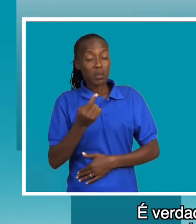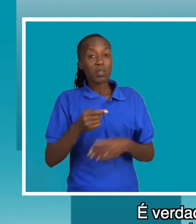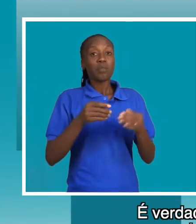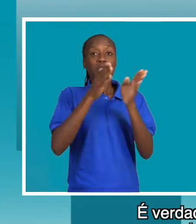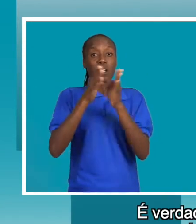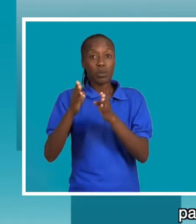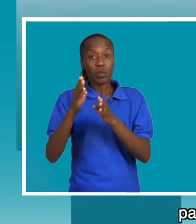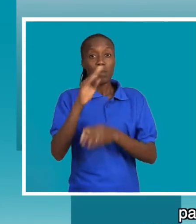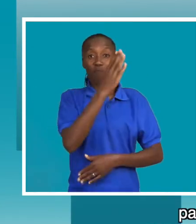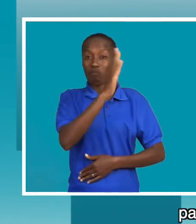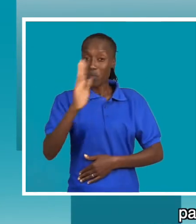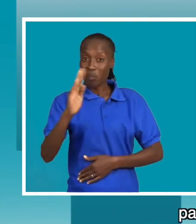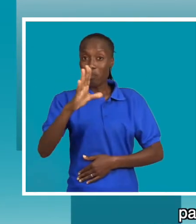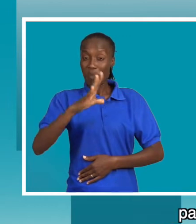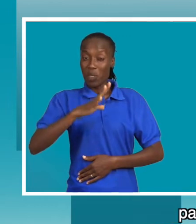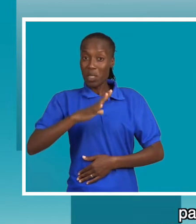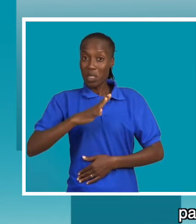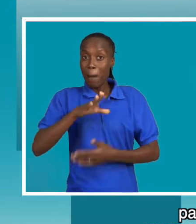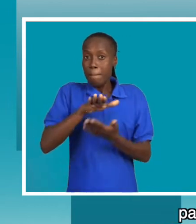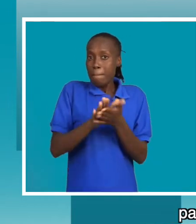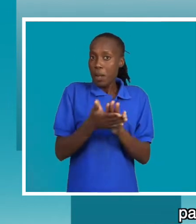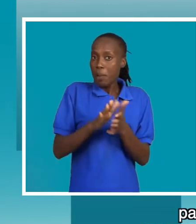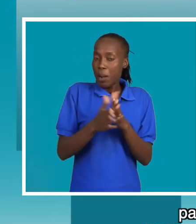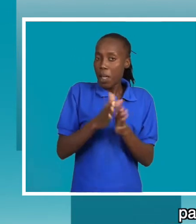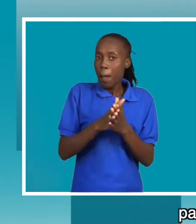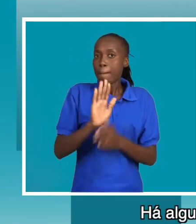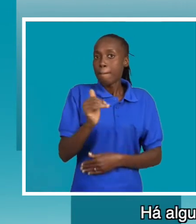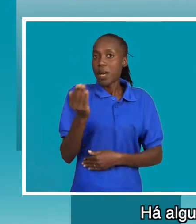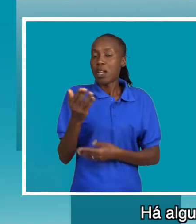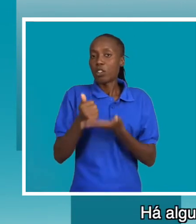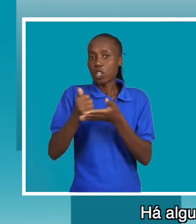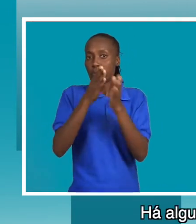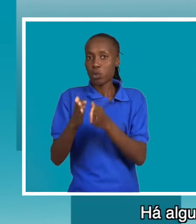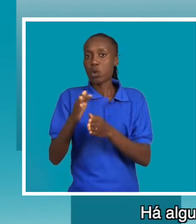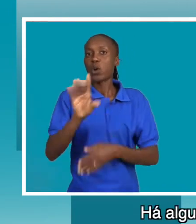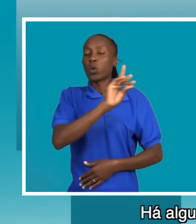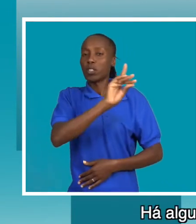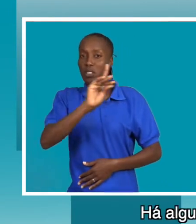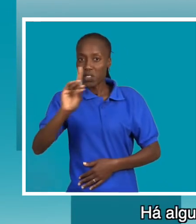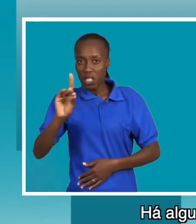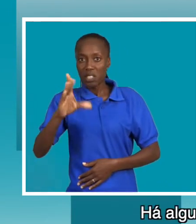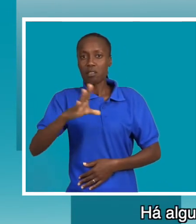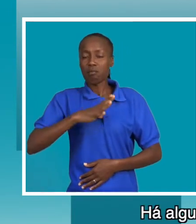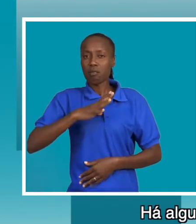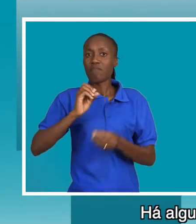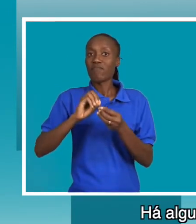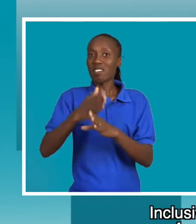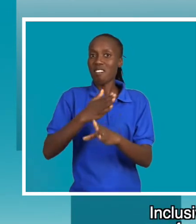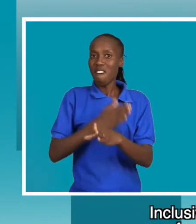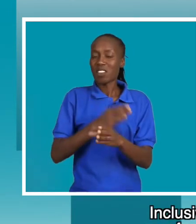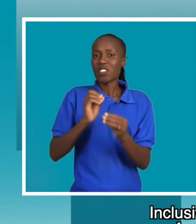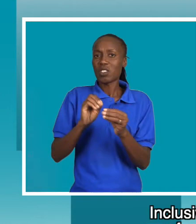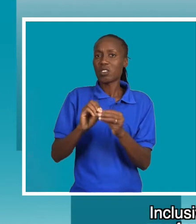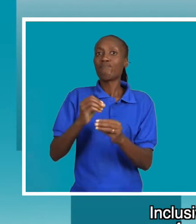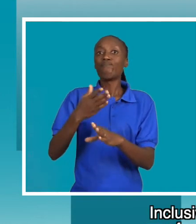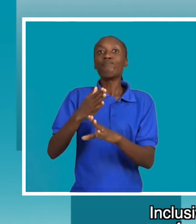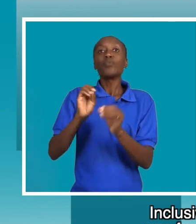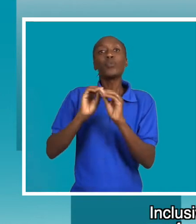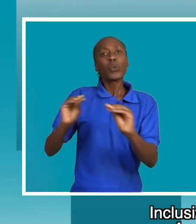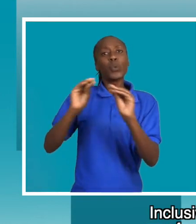tem alguma preparação para receber as pessoas com necessidades educativas especiais. Há algum treinamento nesse sentido? Inclusive,